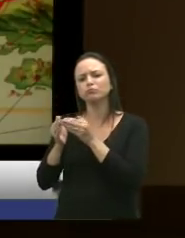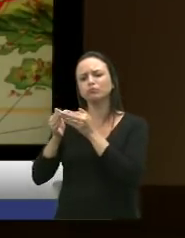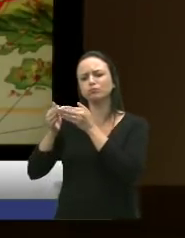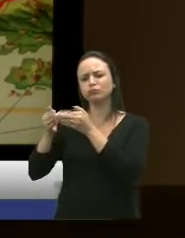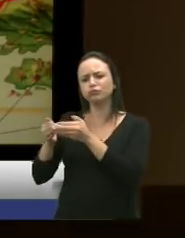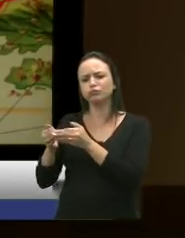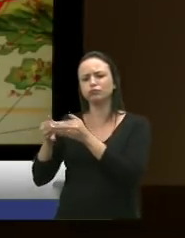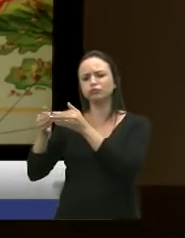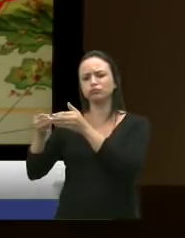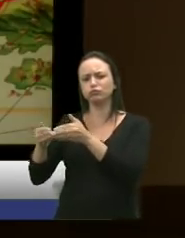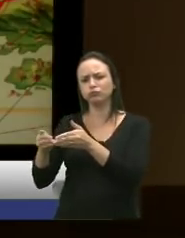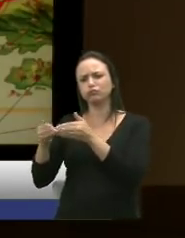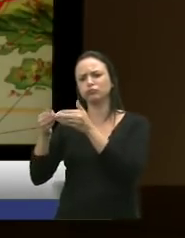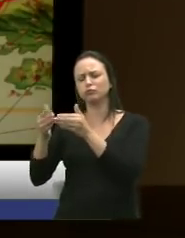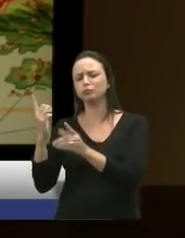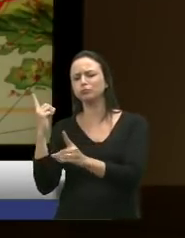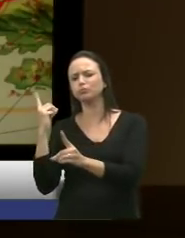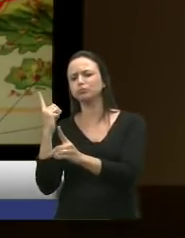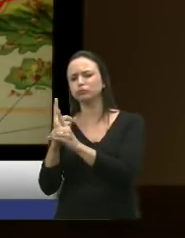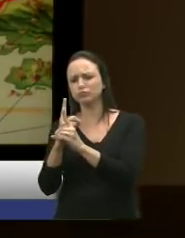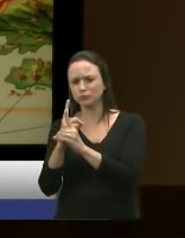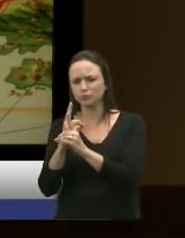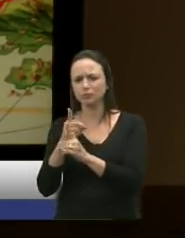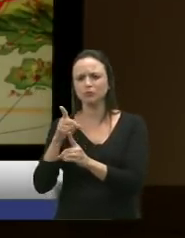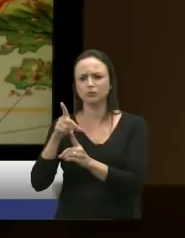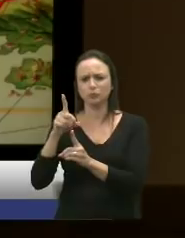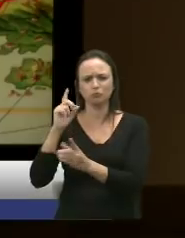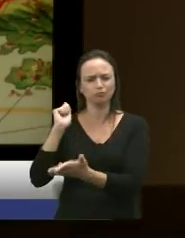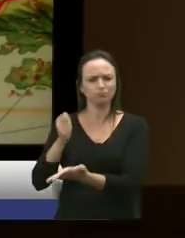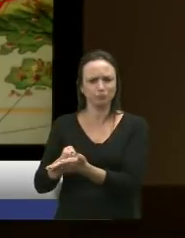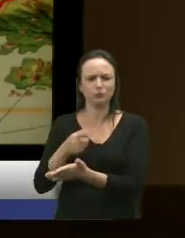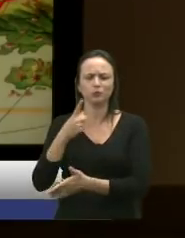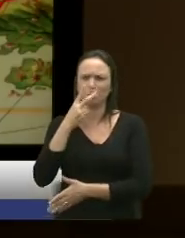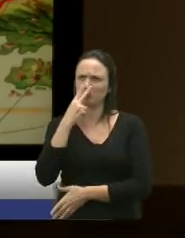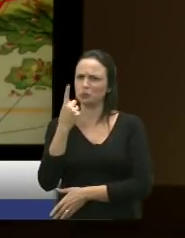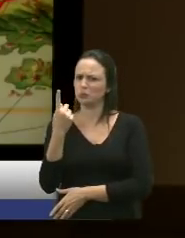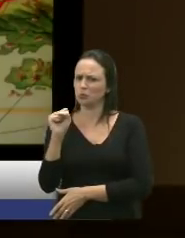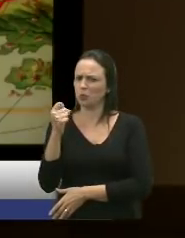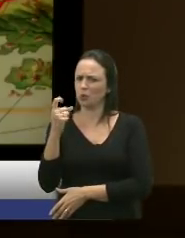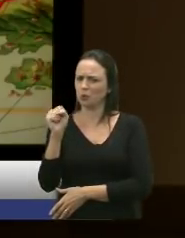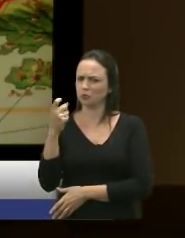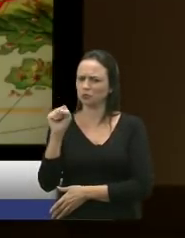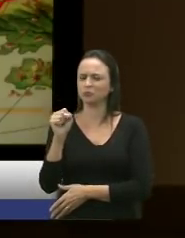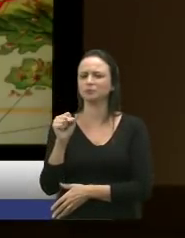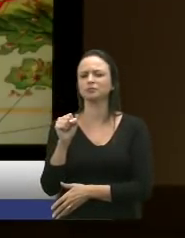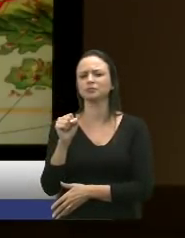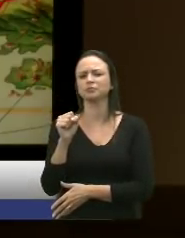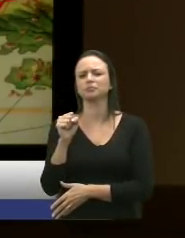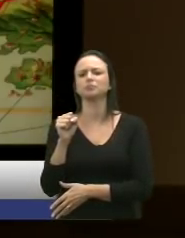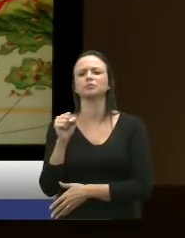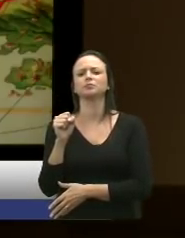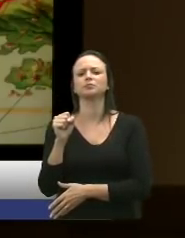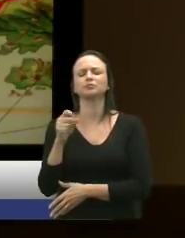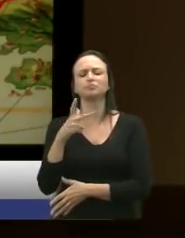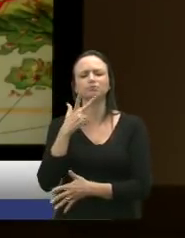ditatoriais. Esses ditatoriais, 18, que eu me lembre, interpelaram,